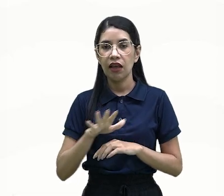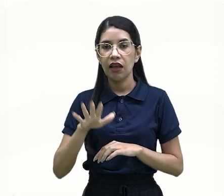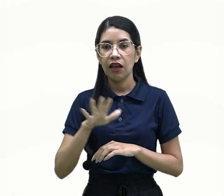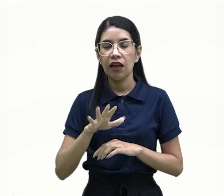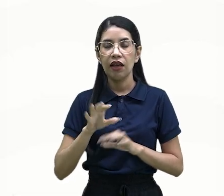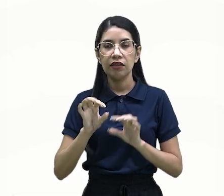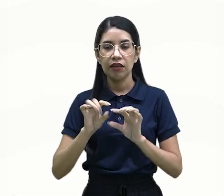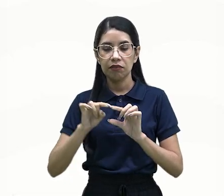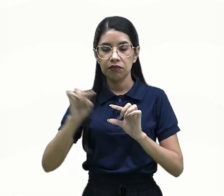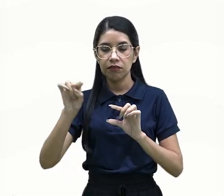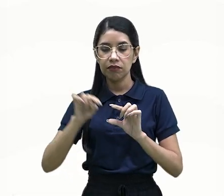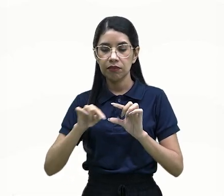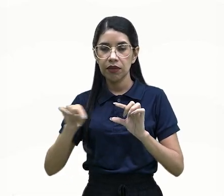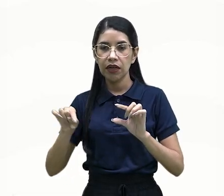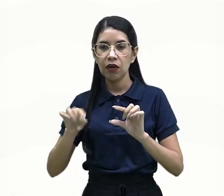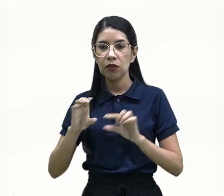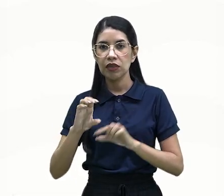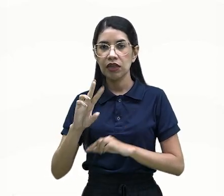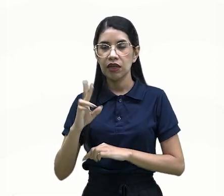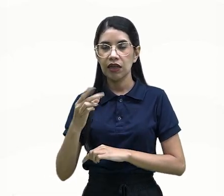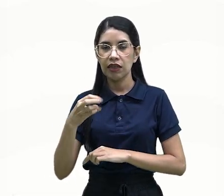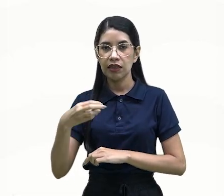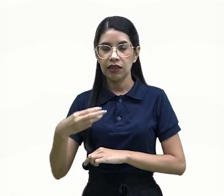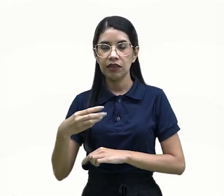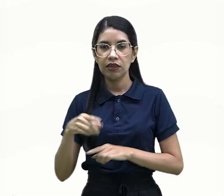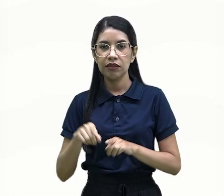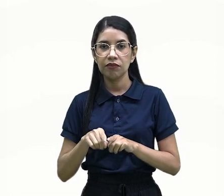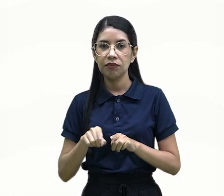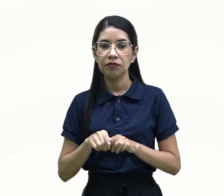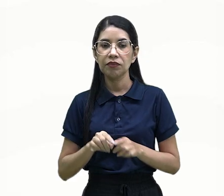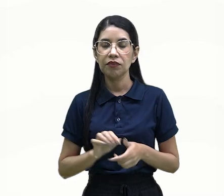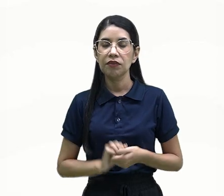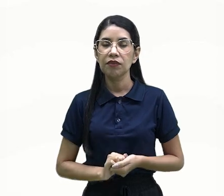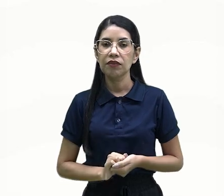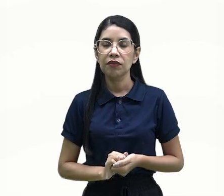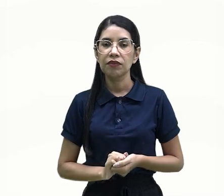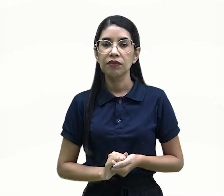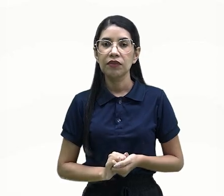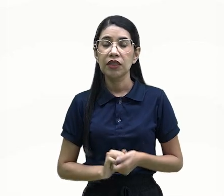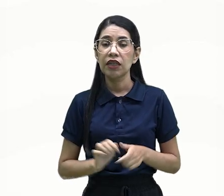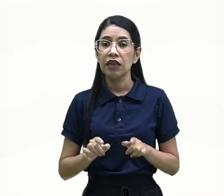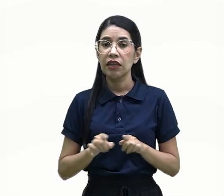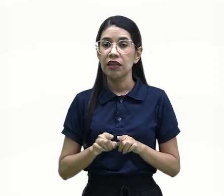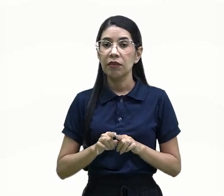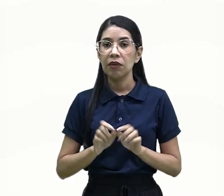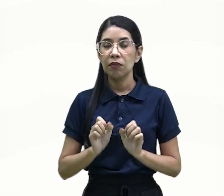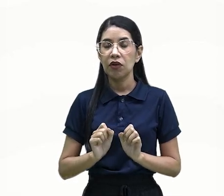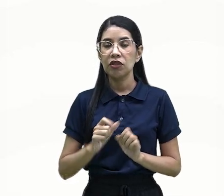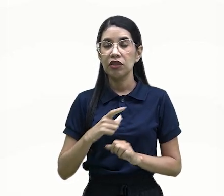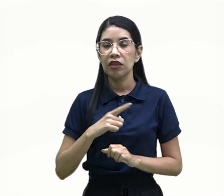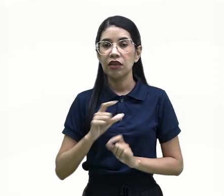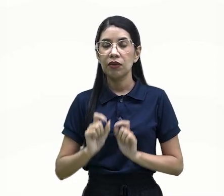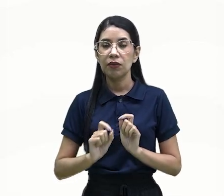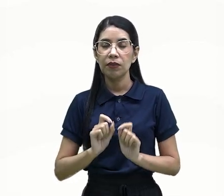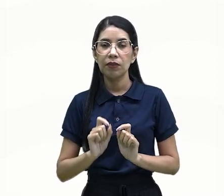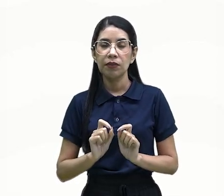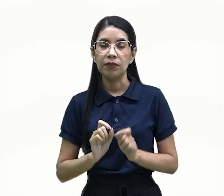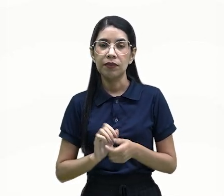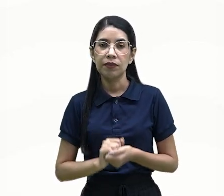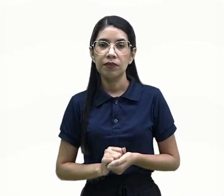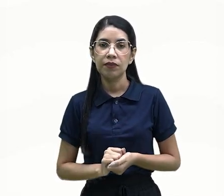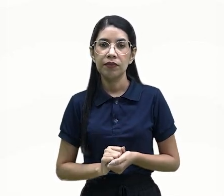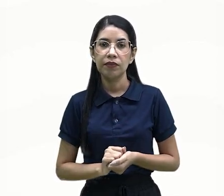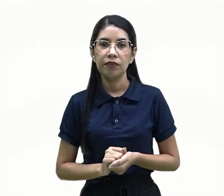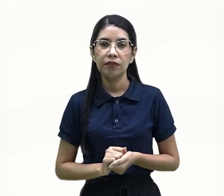da ponta, né? Aquele CH3 que você está vendo ali na pontinha, né? E também ela possui